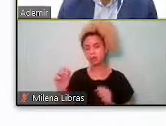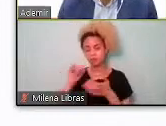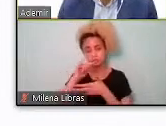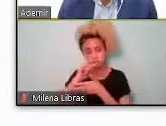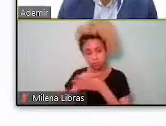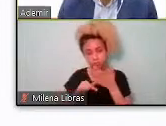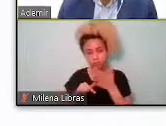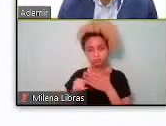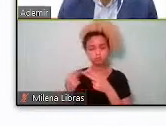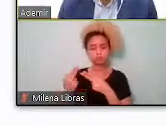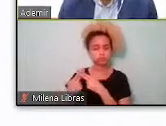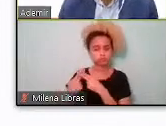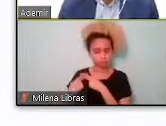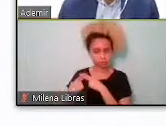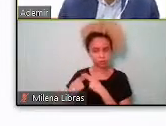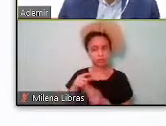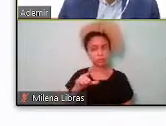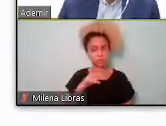responsabilidade.